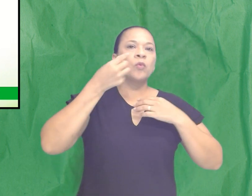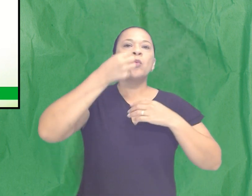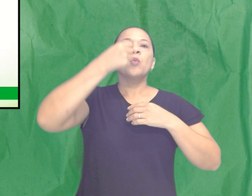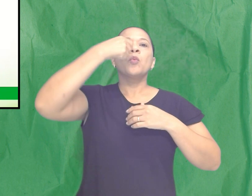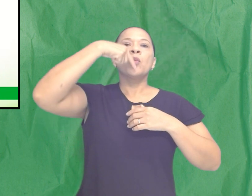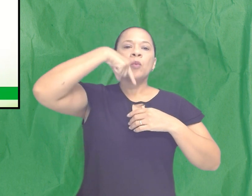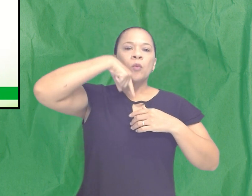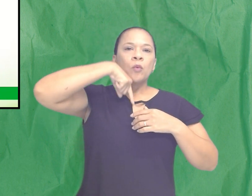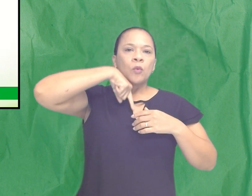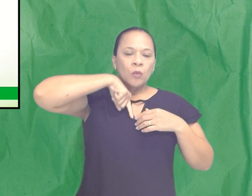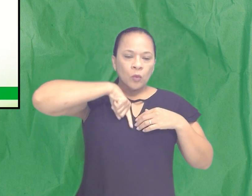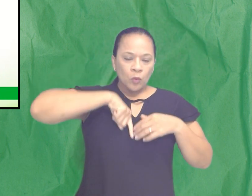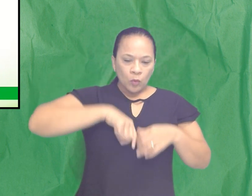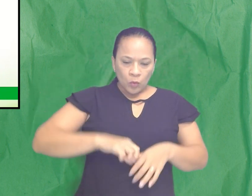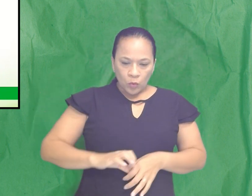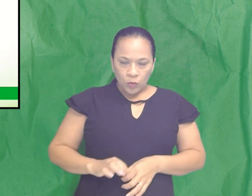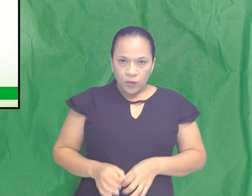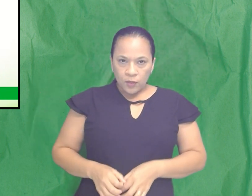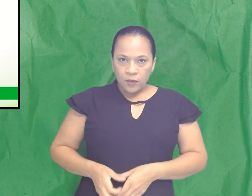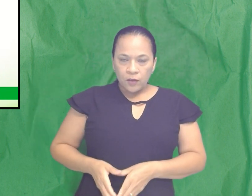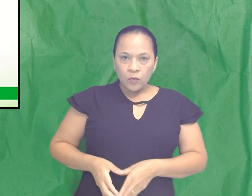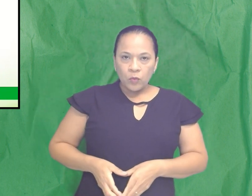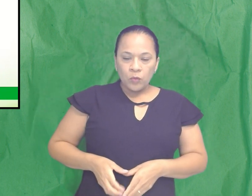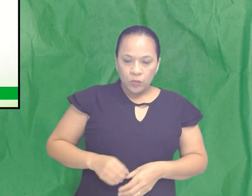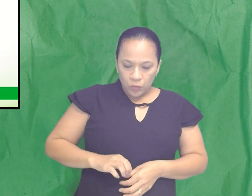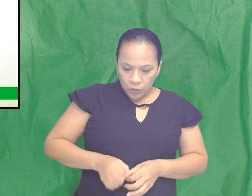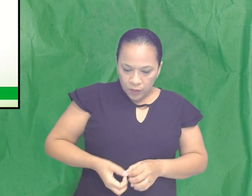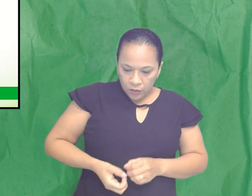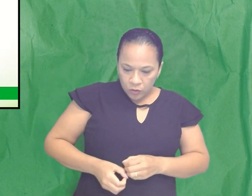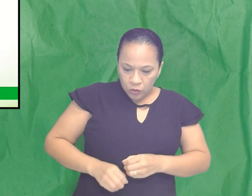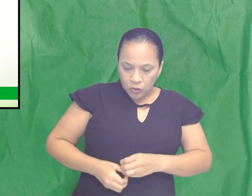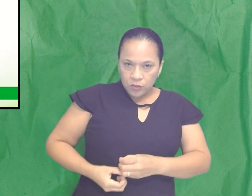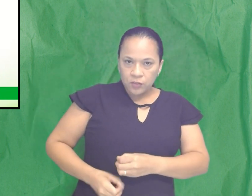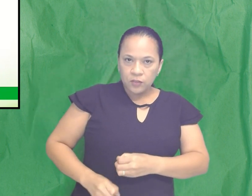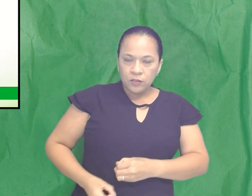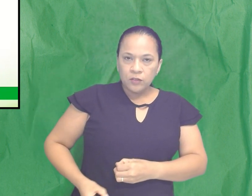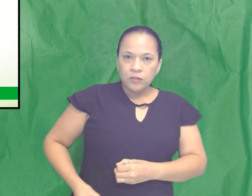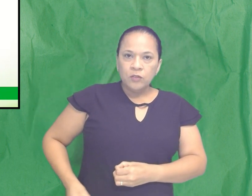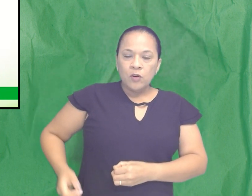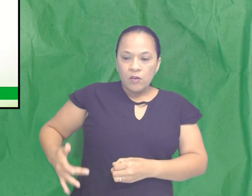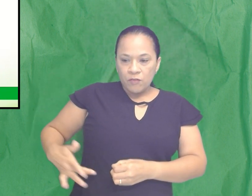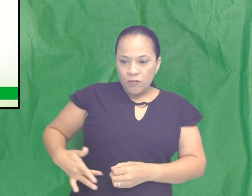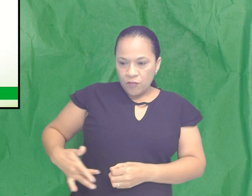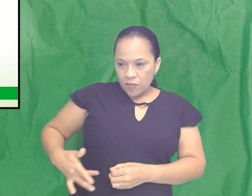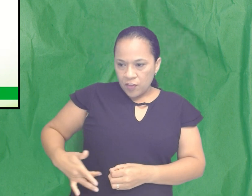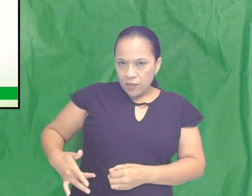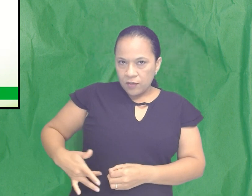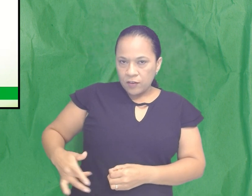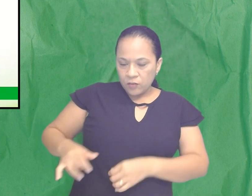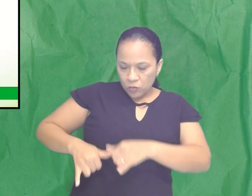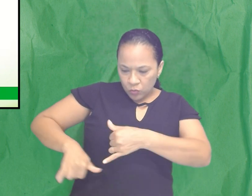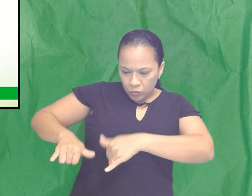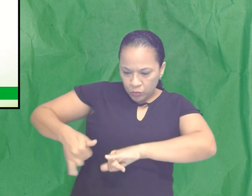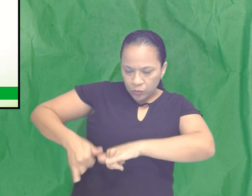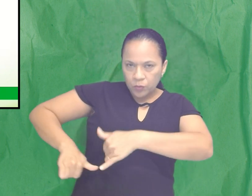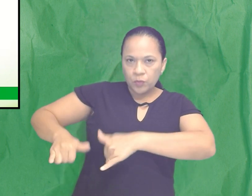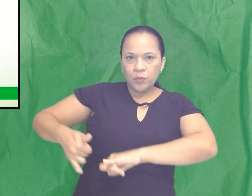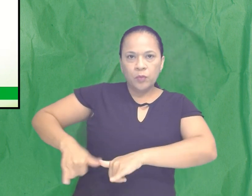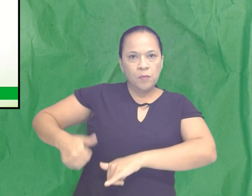no intestino delgado, ele vai para o fígado, onde ele sofre processo de metabolismo de